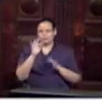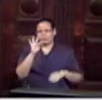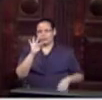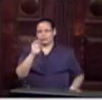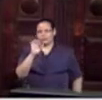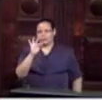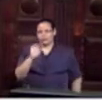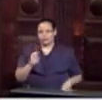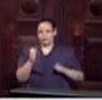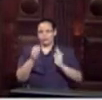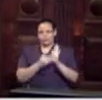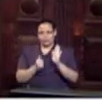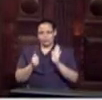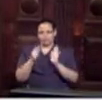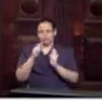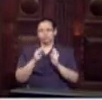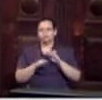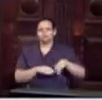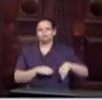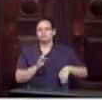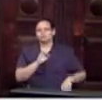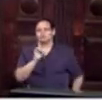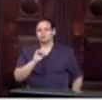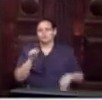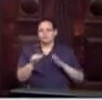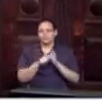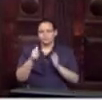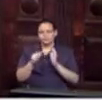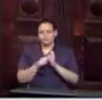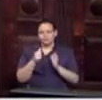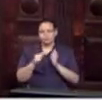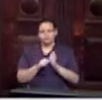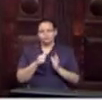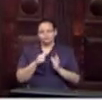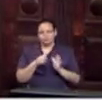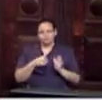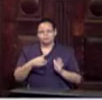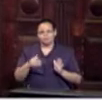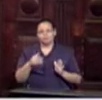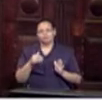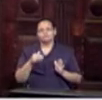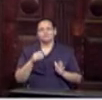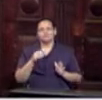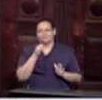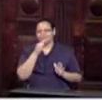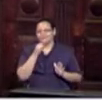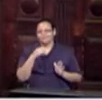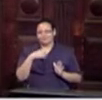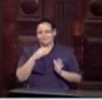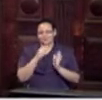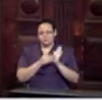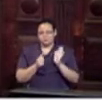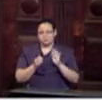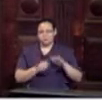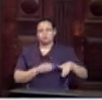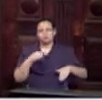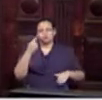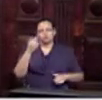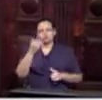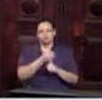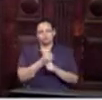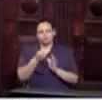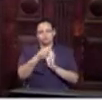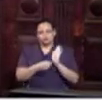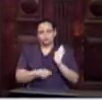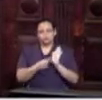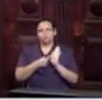FEF, percebam deputadas, percebam deputados. É primeiro o Instituto da Isenção. Mais adiante, no substitutivo, quando